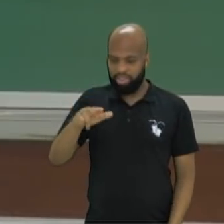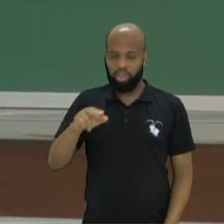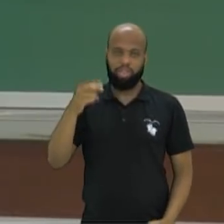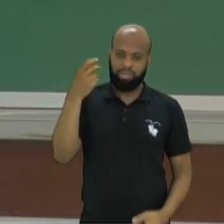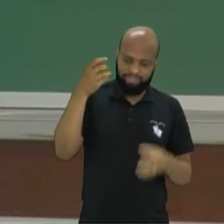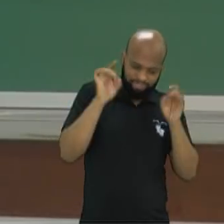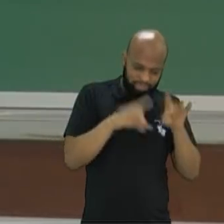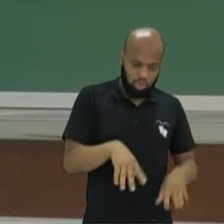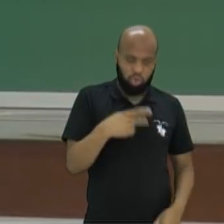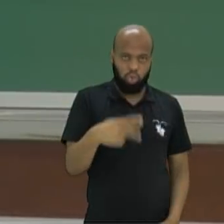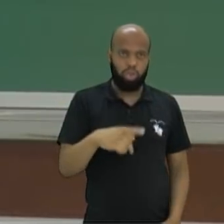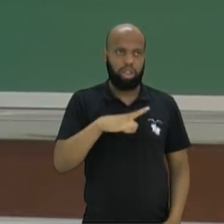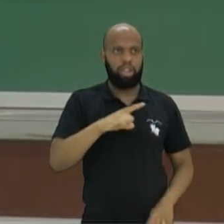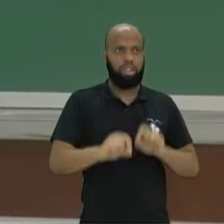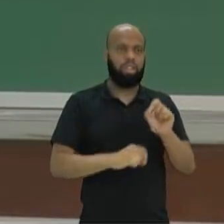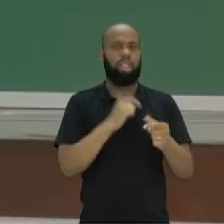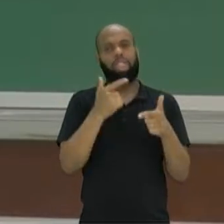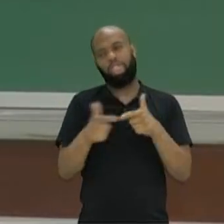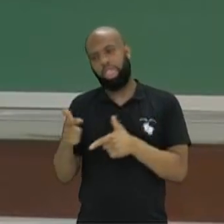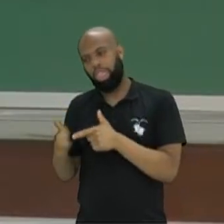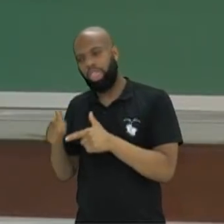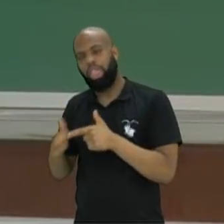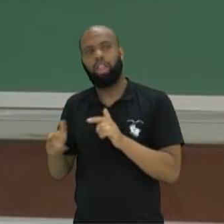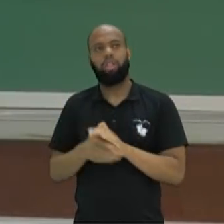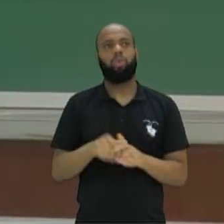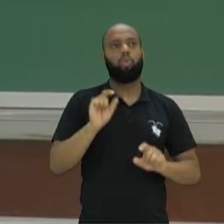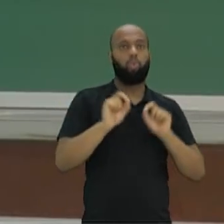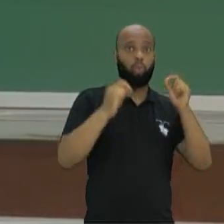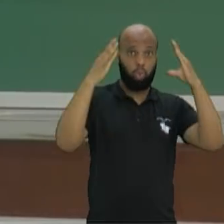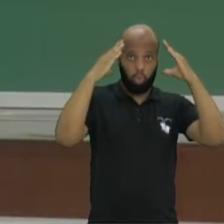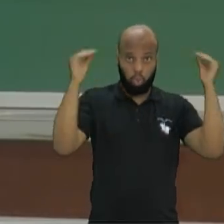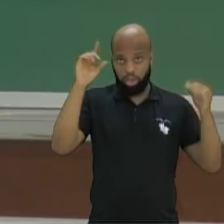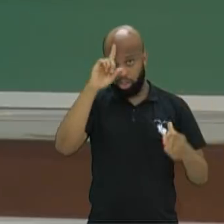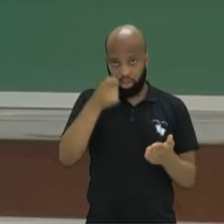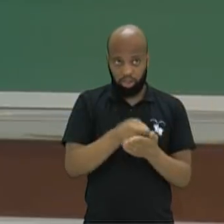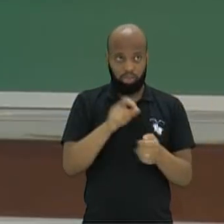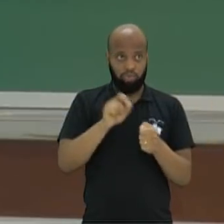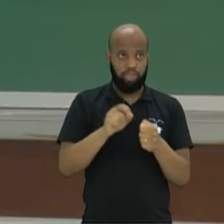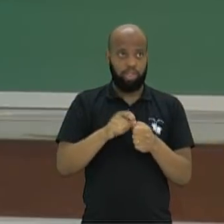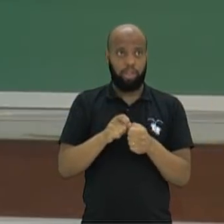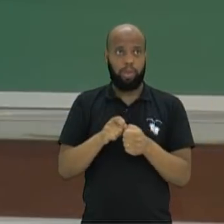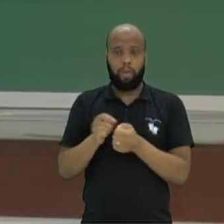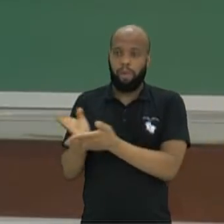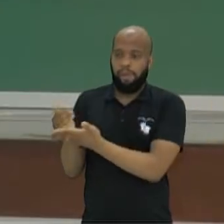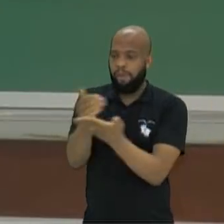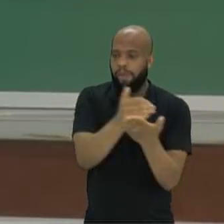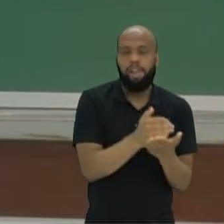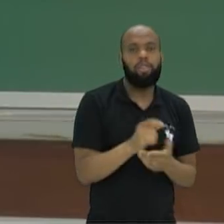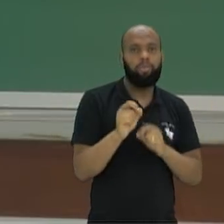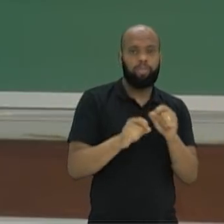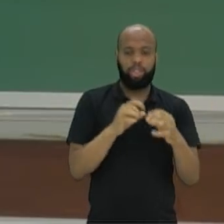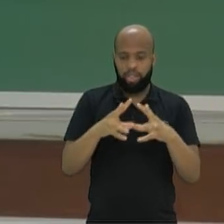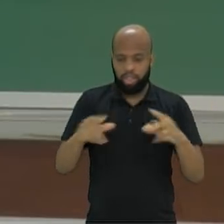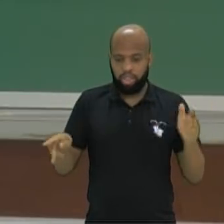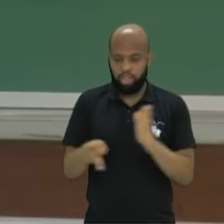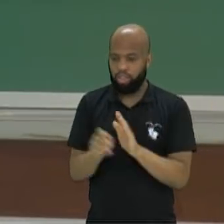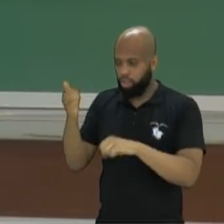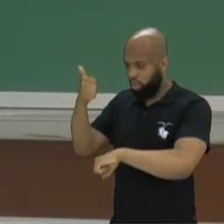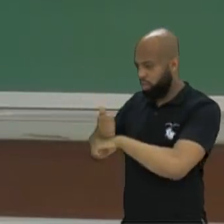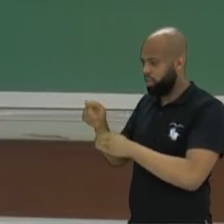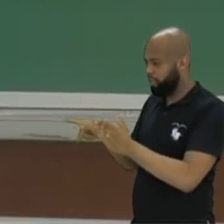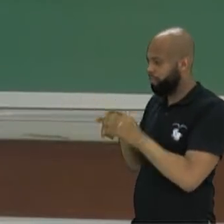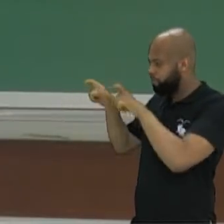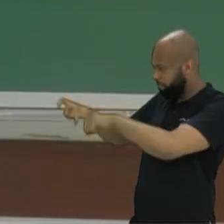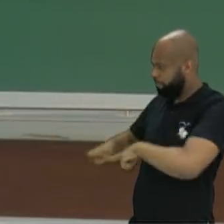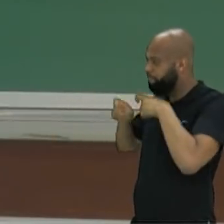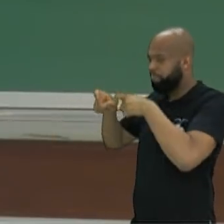Nassau, só ladeira abaixo, né? O que os holandeses resolveram fazer? Confiscar terras do senhor de engenho. Olha quando você quer